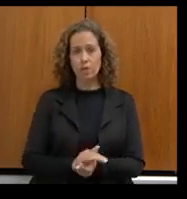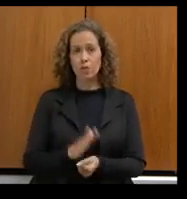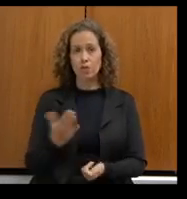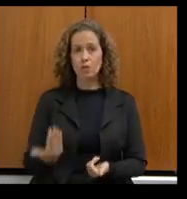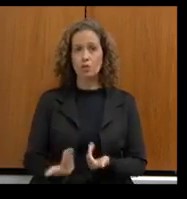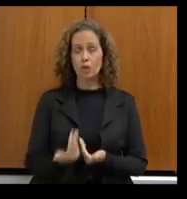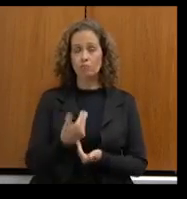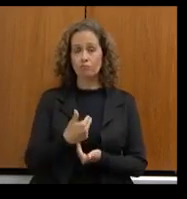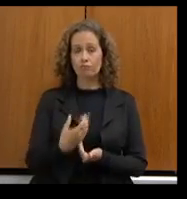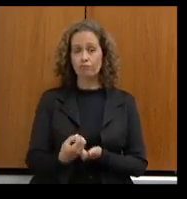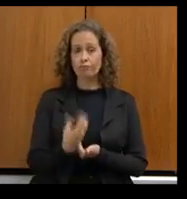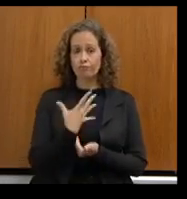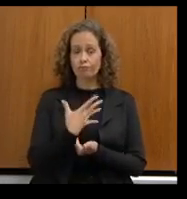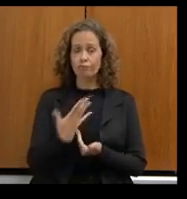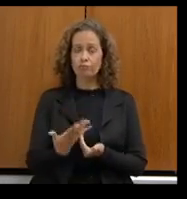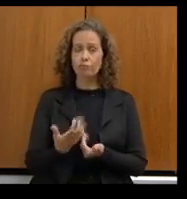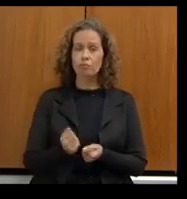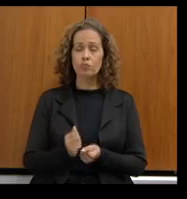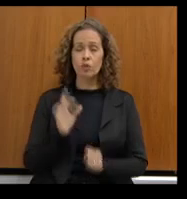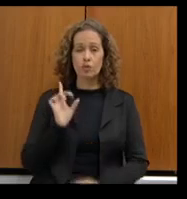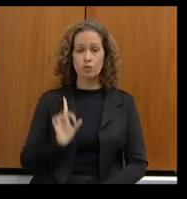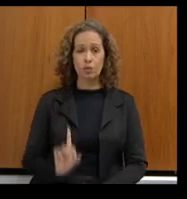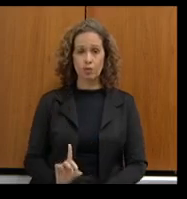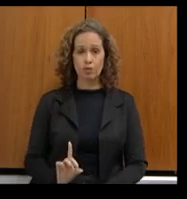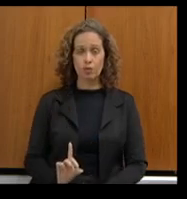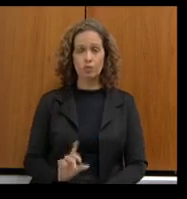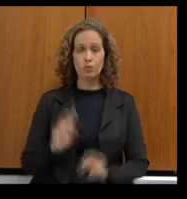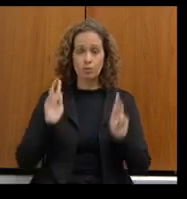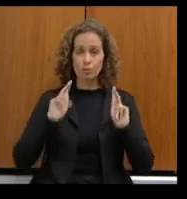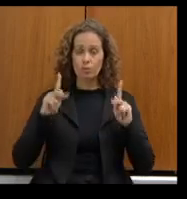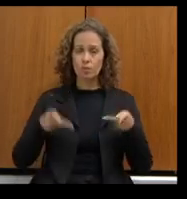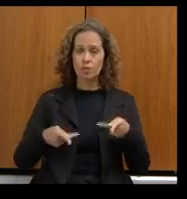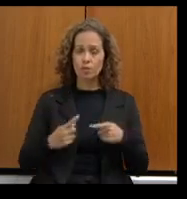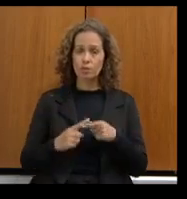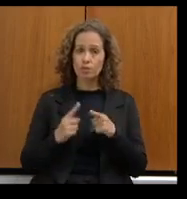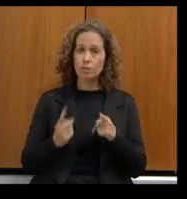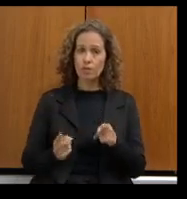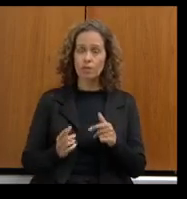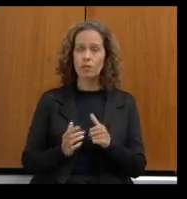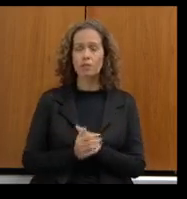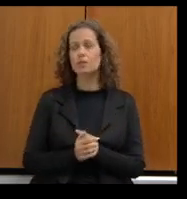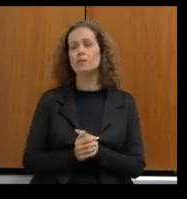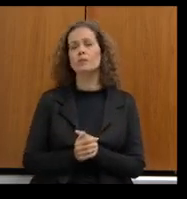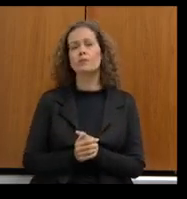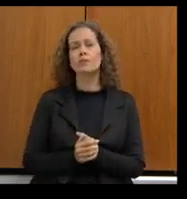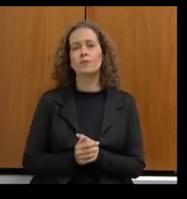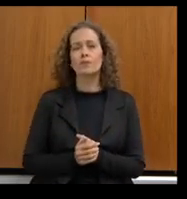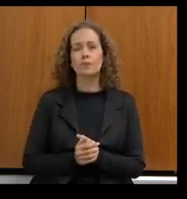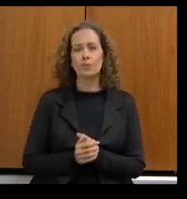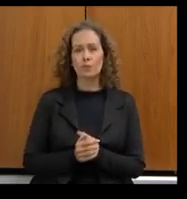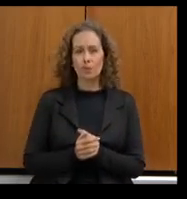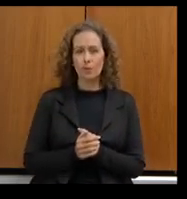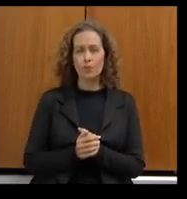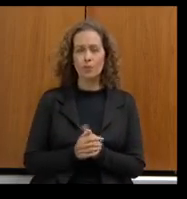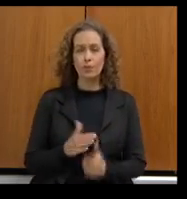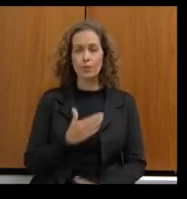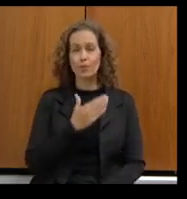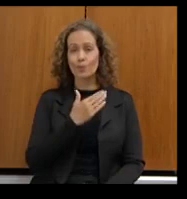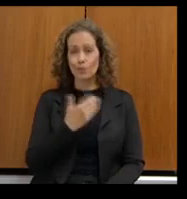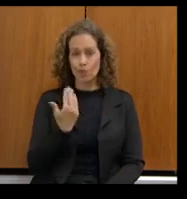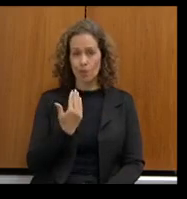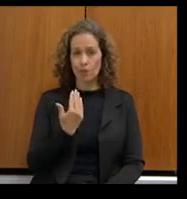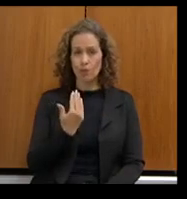comissão de direitos humano mas um fato não isso não é um caso isolado qual determino dentro pela prisional